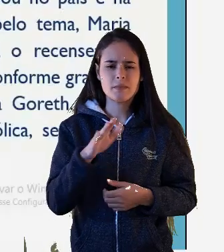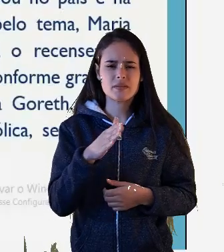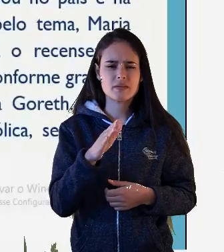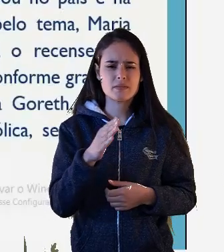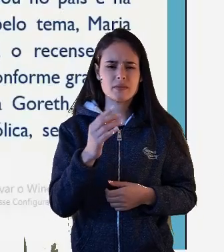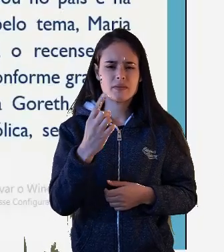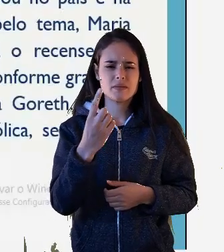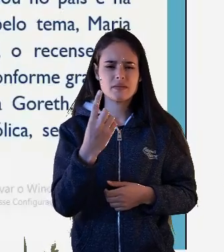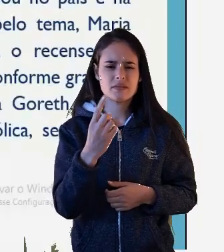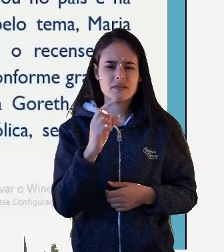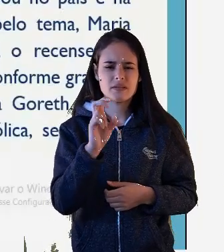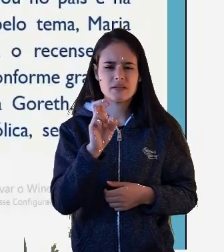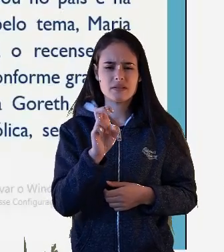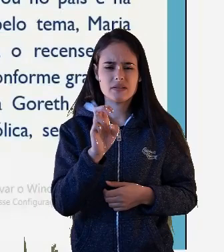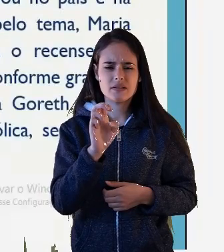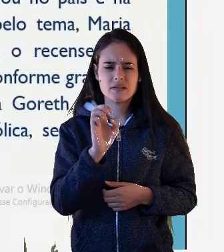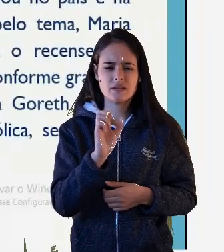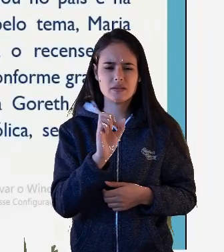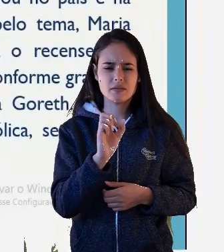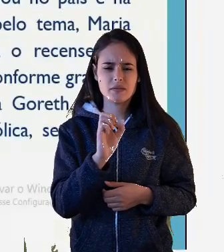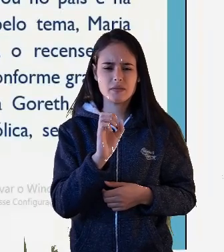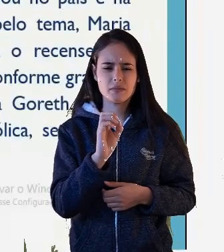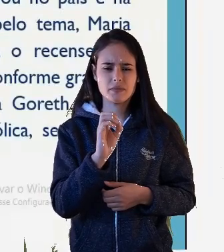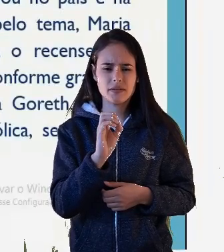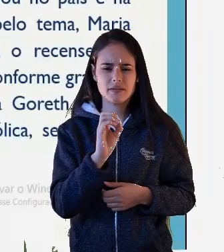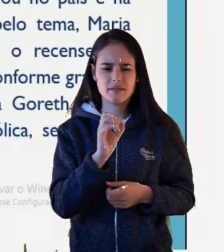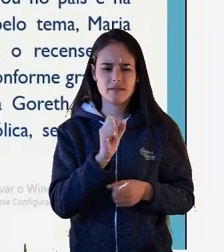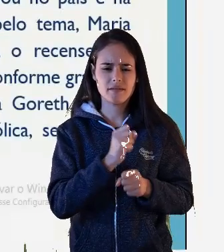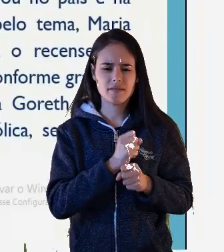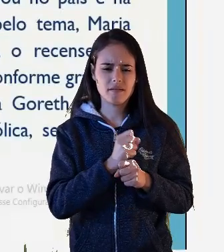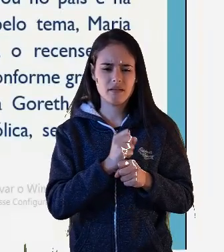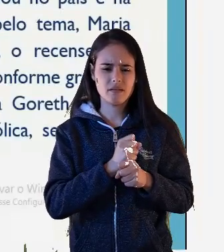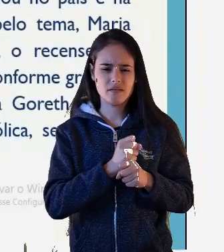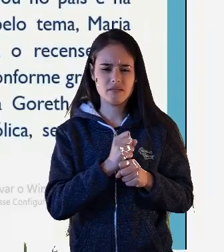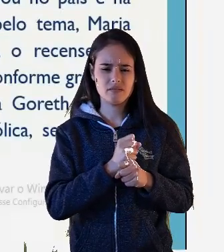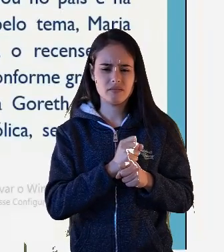IBGE, diz isso, né, ela diz que no primeiro censo, lá em